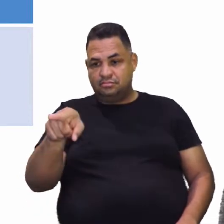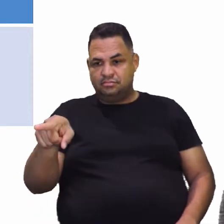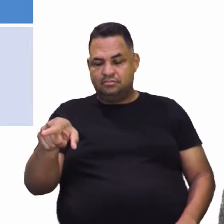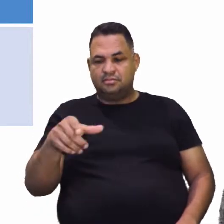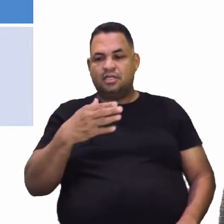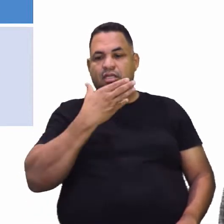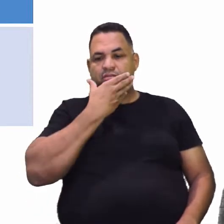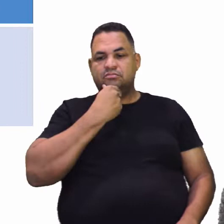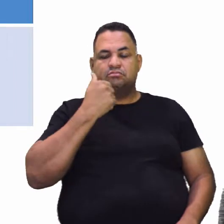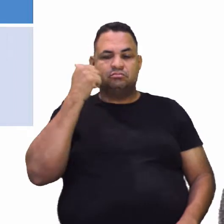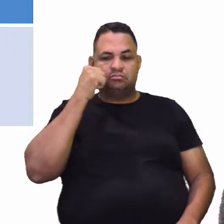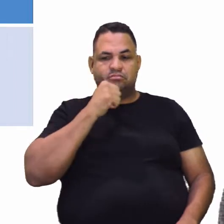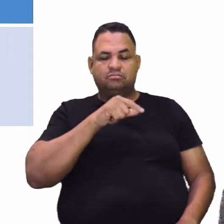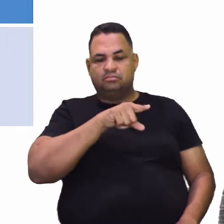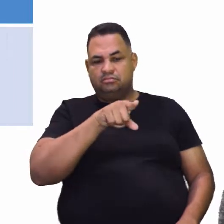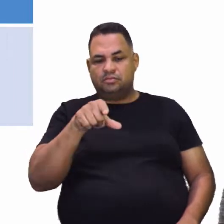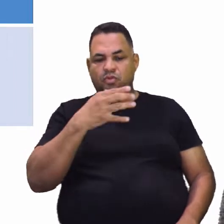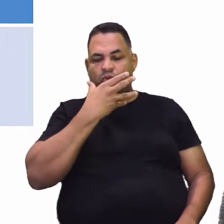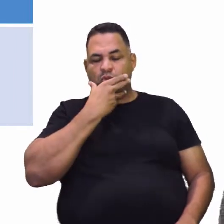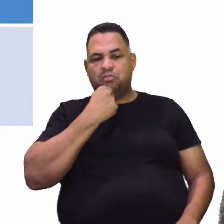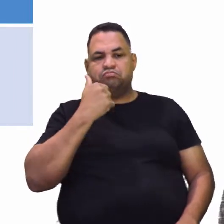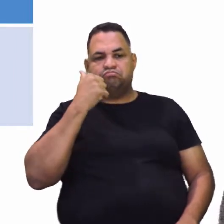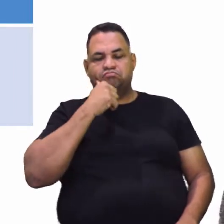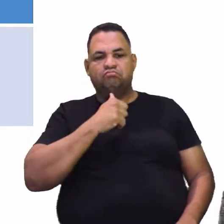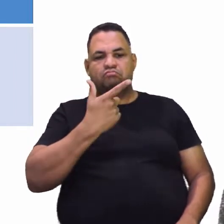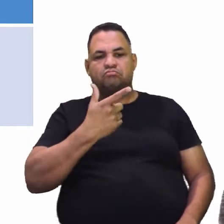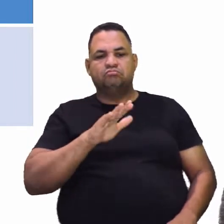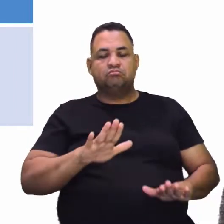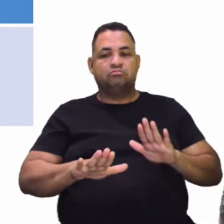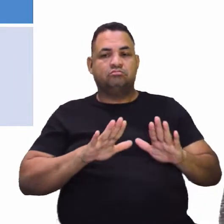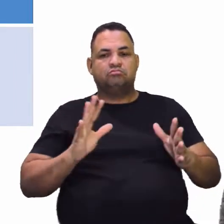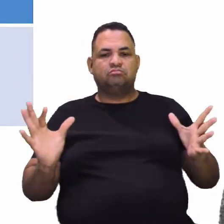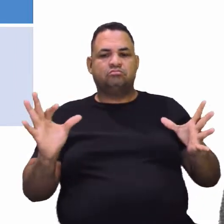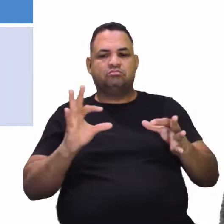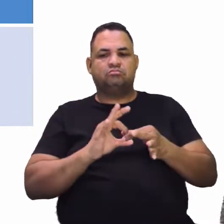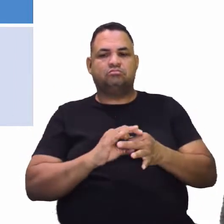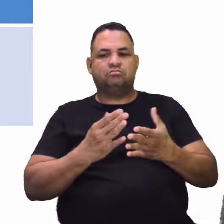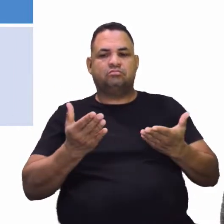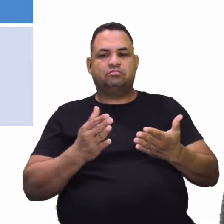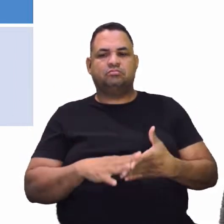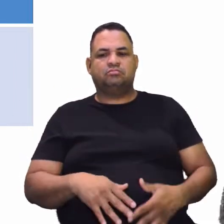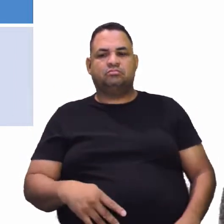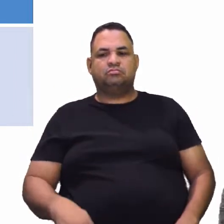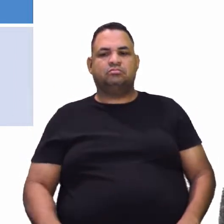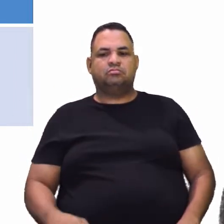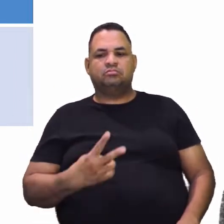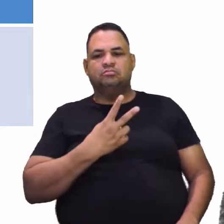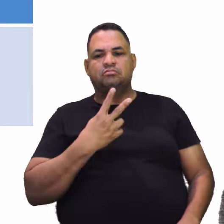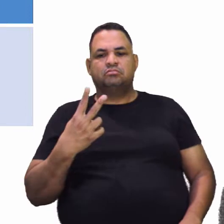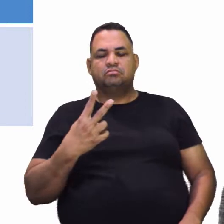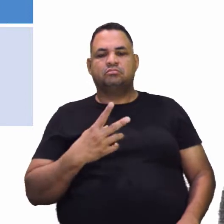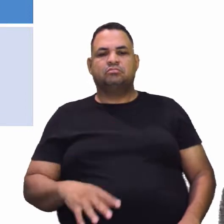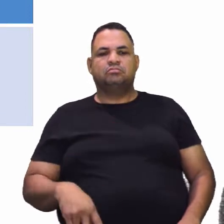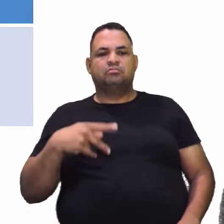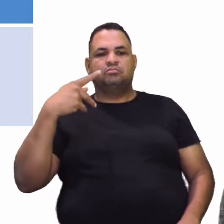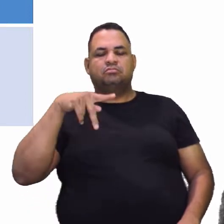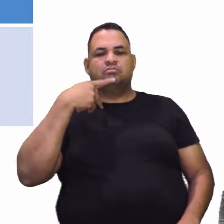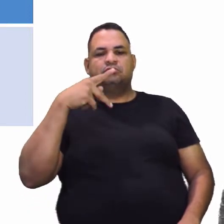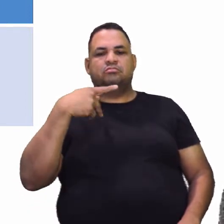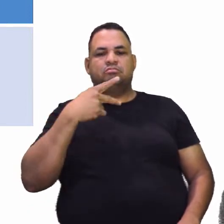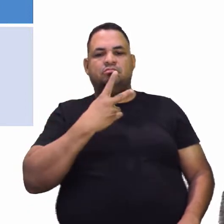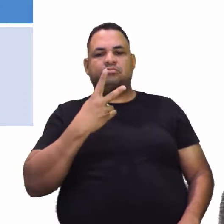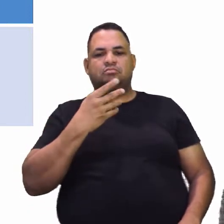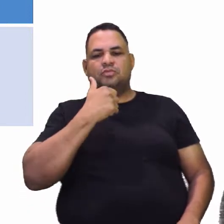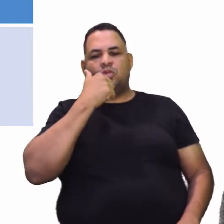e elas, usado tanto para homens quanto para mulheres. Isso depende do contexto, ou então para ambos, né? Se eu tô falando de